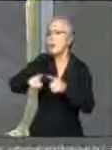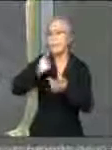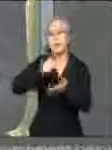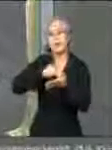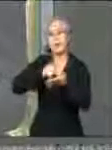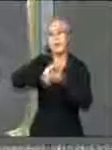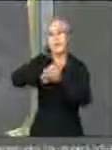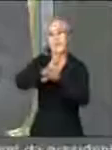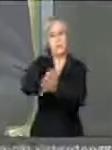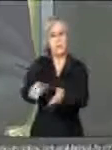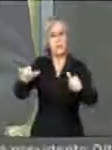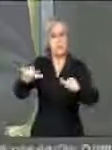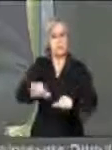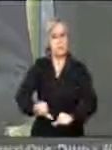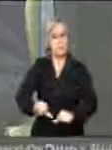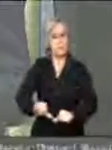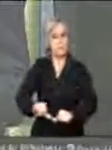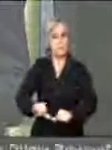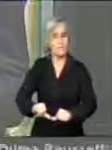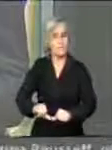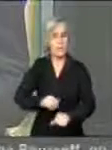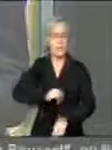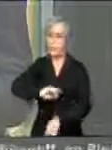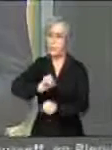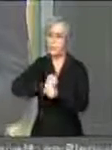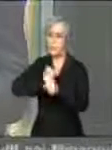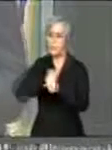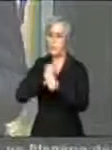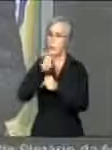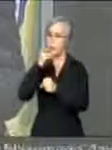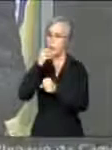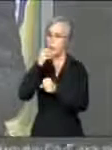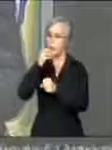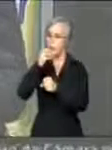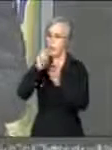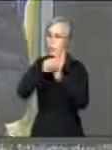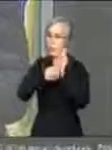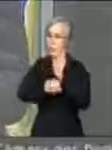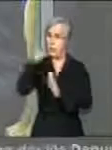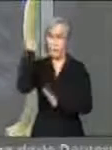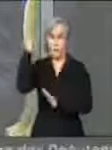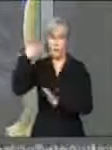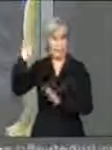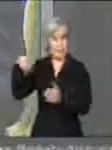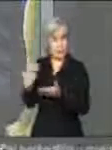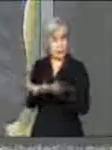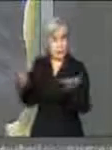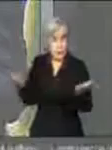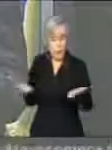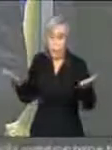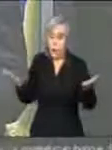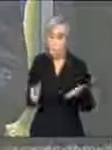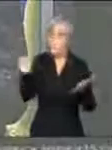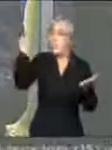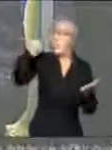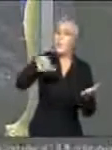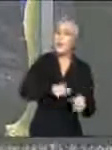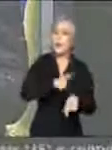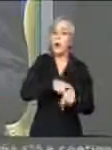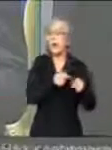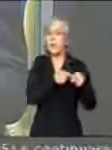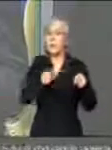Estamos na maior recessão desde a década de 30 do século passado. Somos o país que